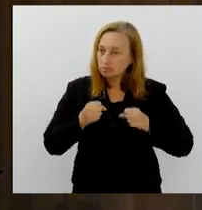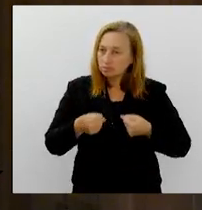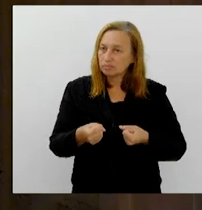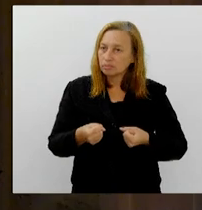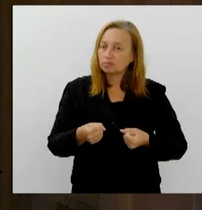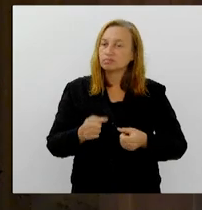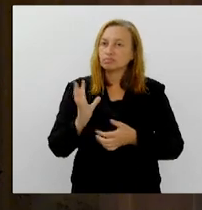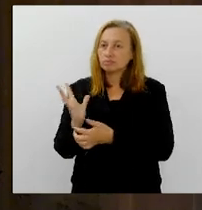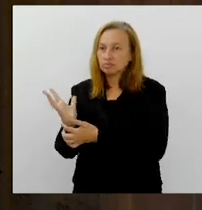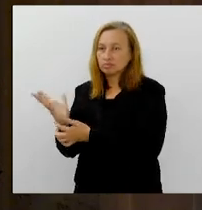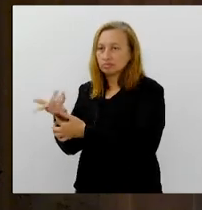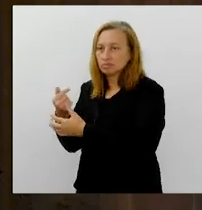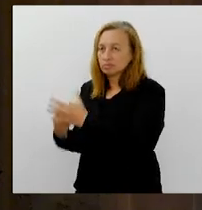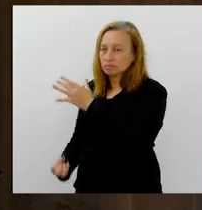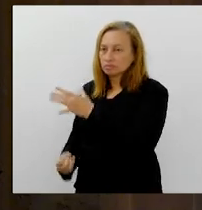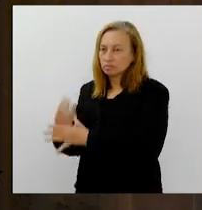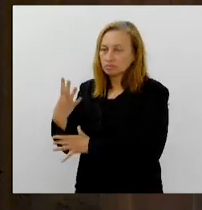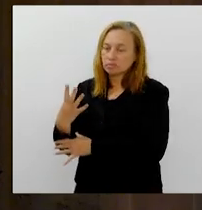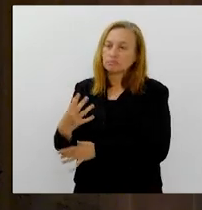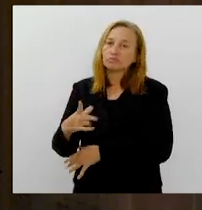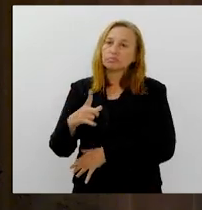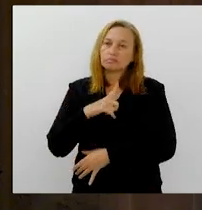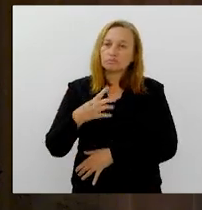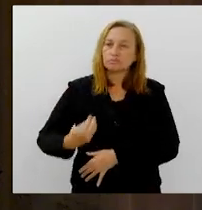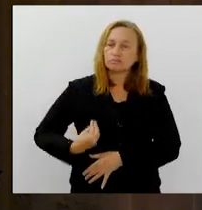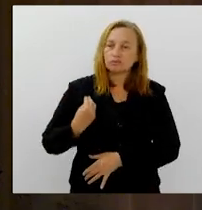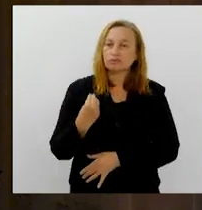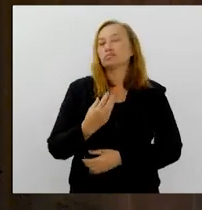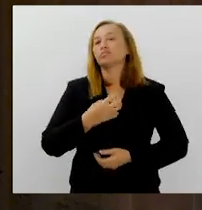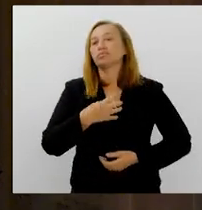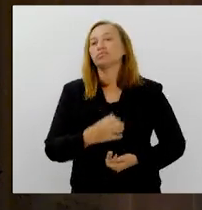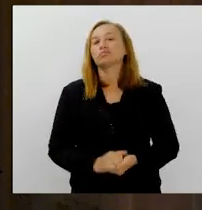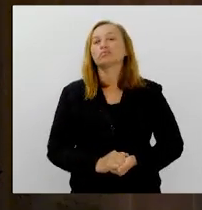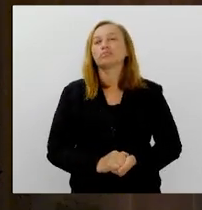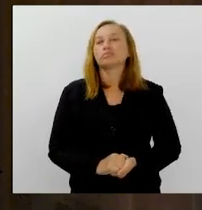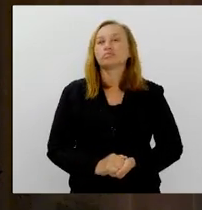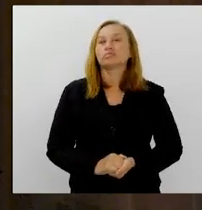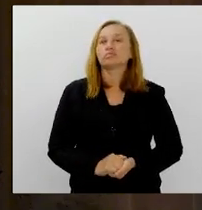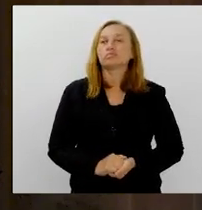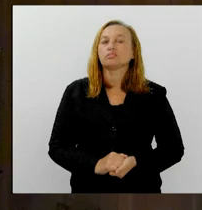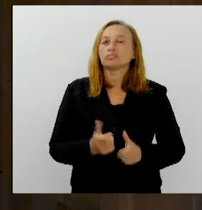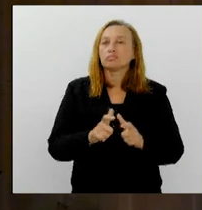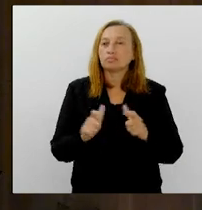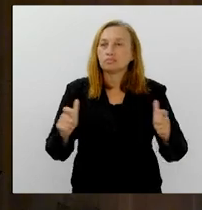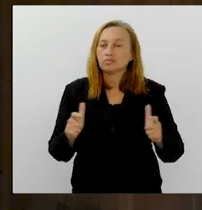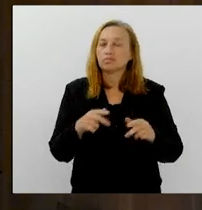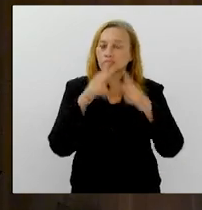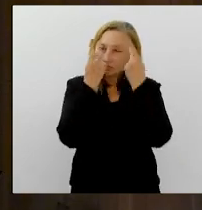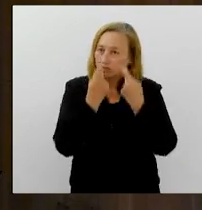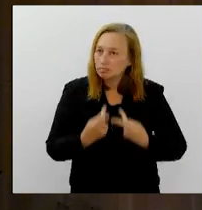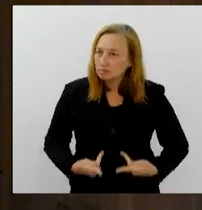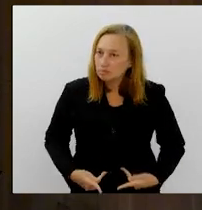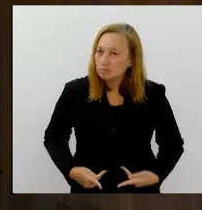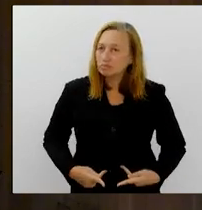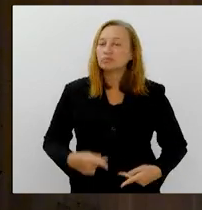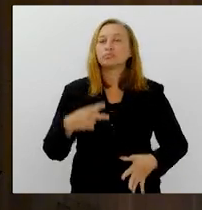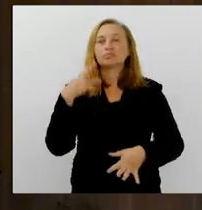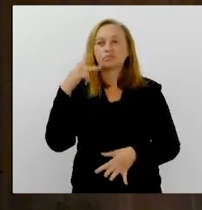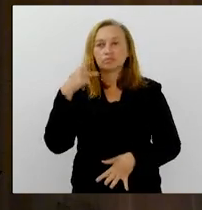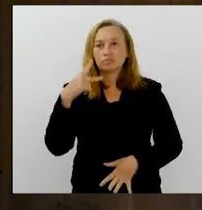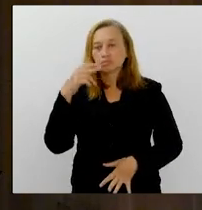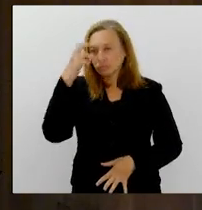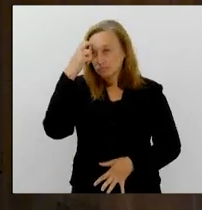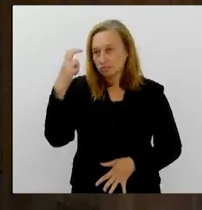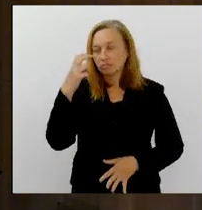cultura para fazê-la ter algum sentido. A dimensão humana, a dimensão laboral, a dimensão política da cultura.